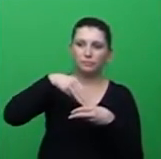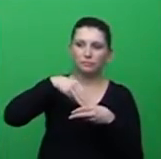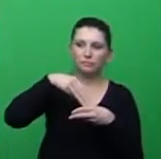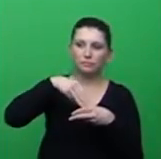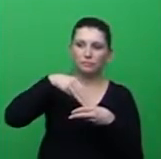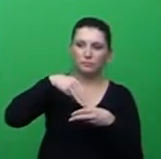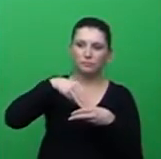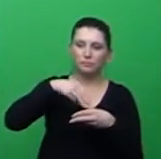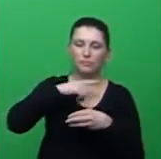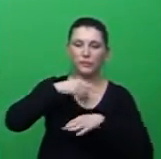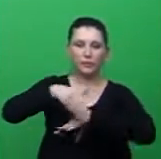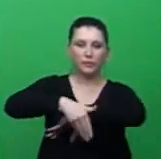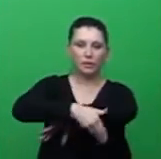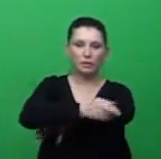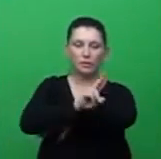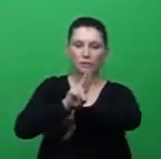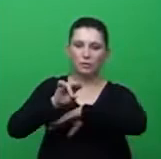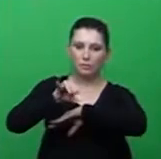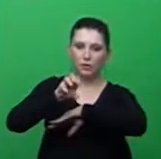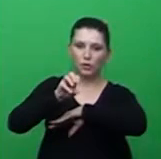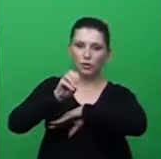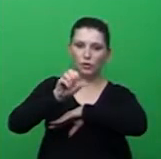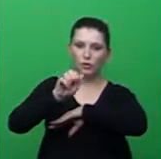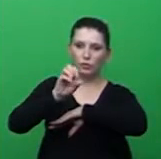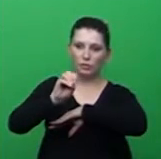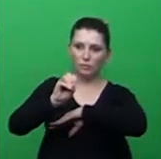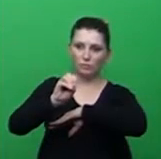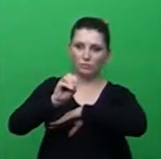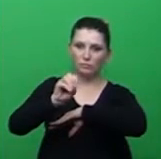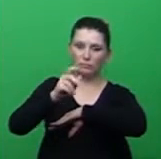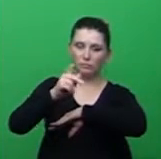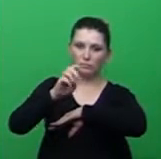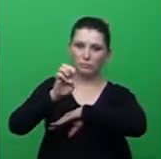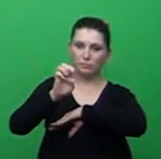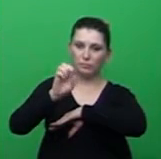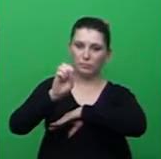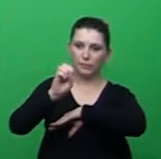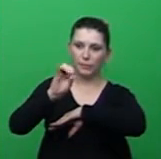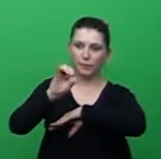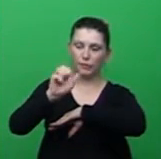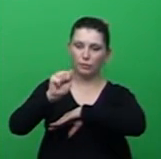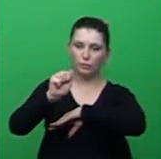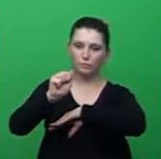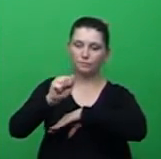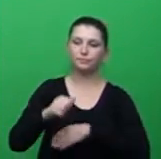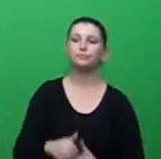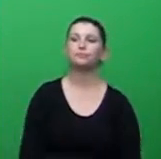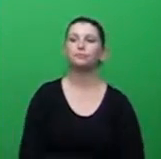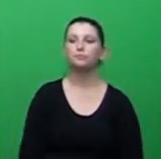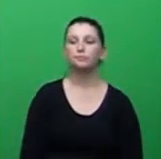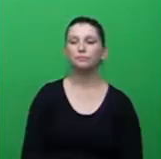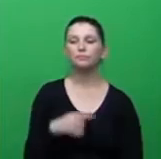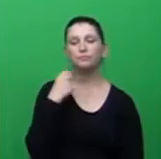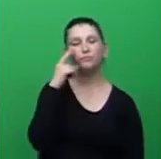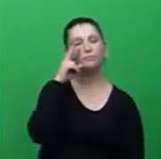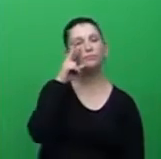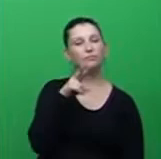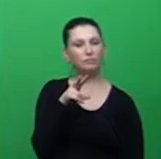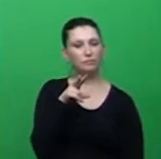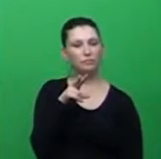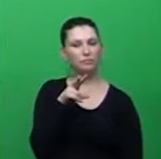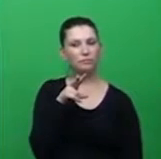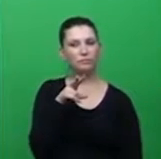rua João Pessoa, entre o Detran e o Calçadão. E nós nos deparamos com duas